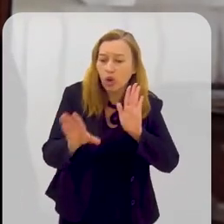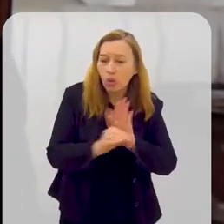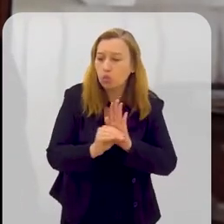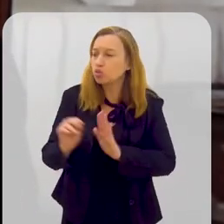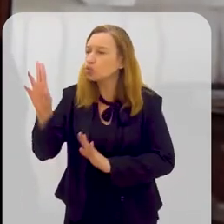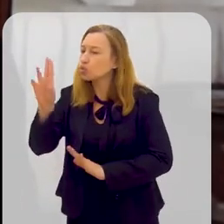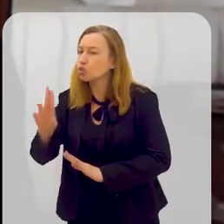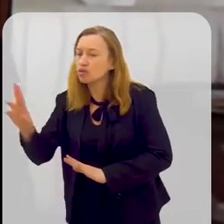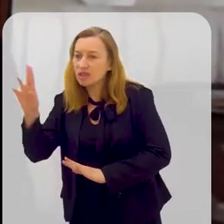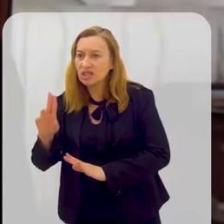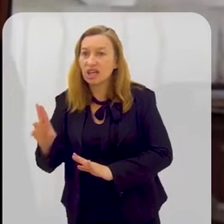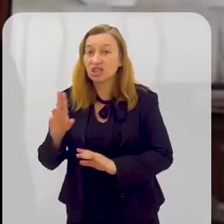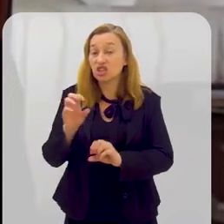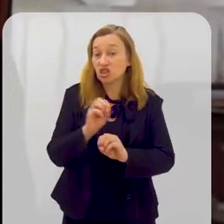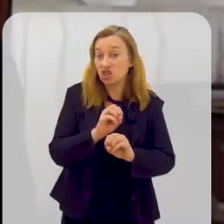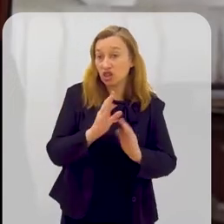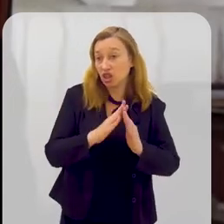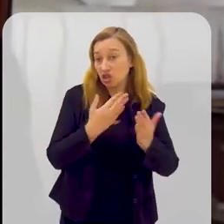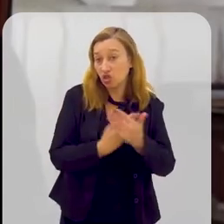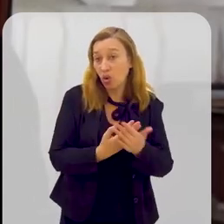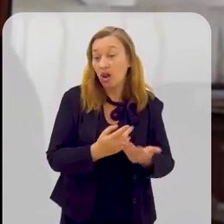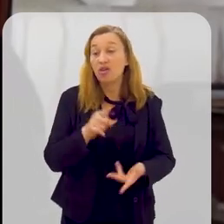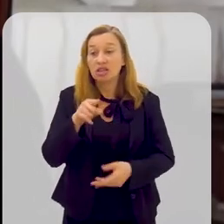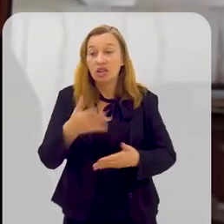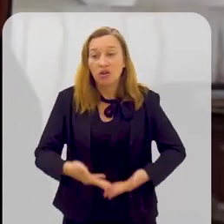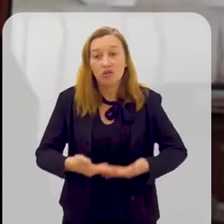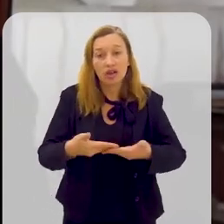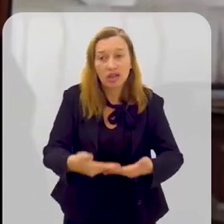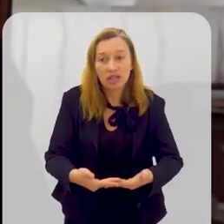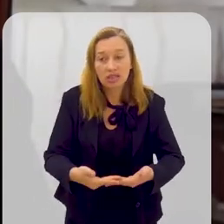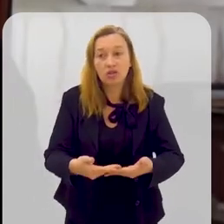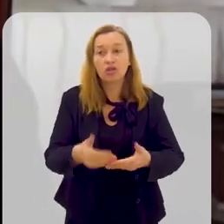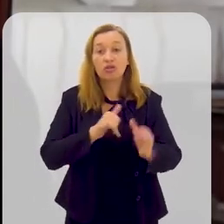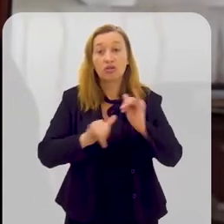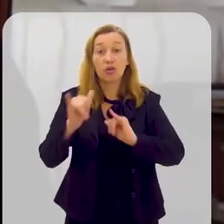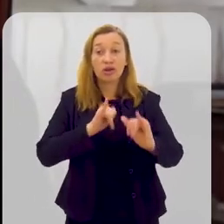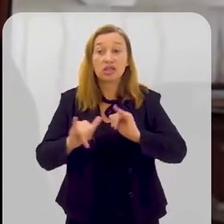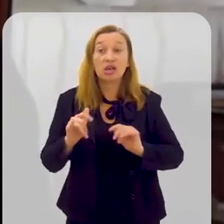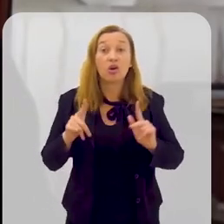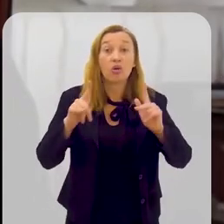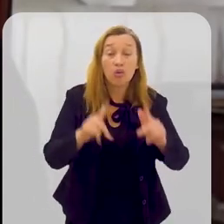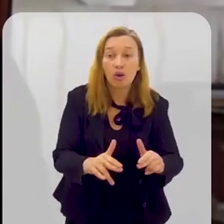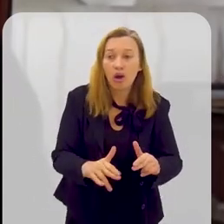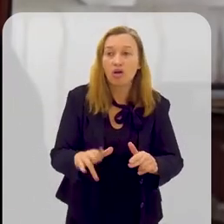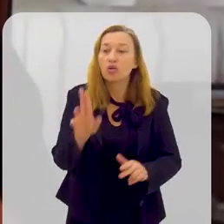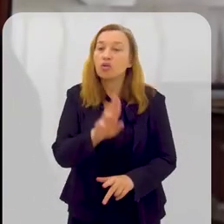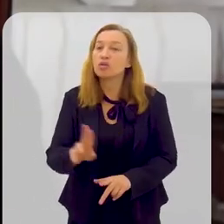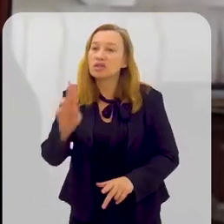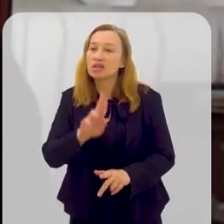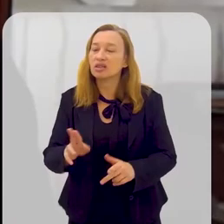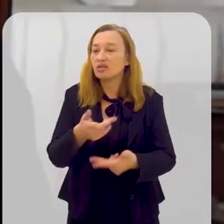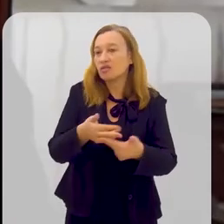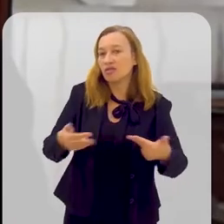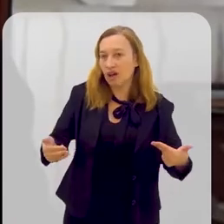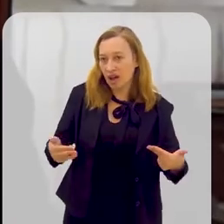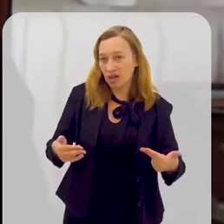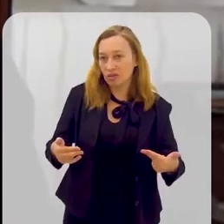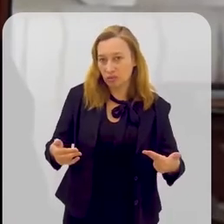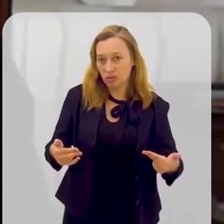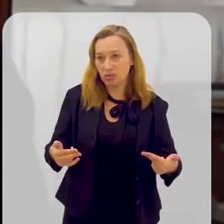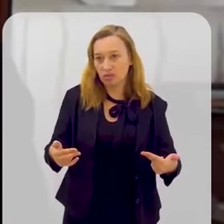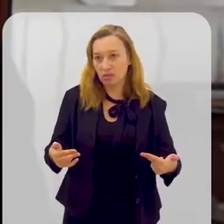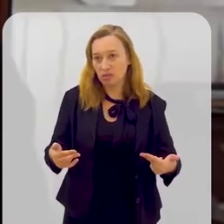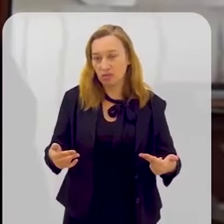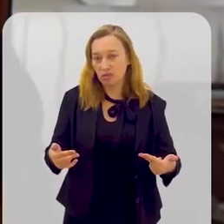conteúdo acadêmico escolar é você oferecer a mesma informação utilizando diferentes